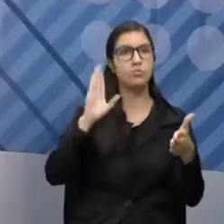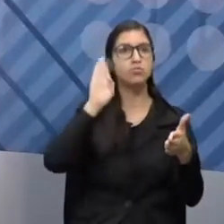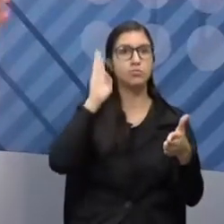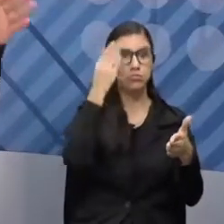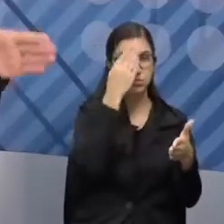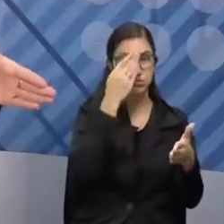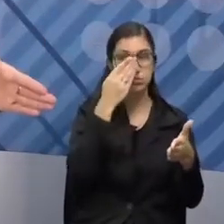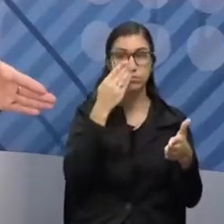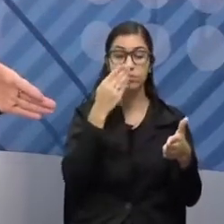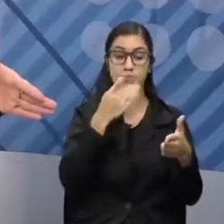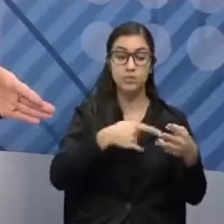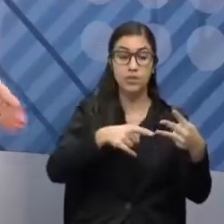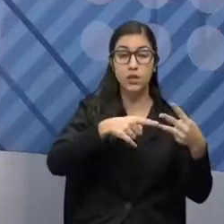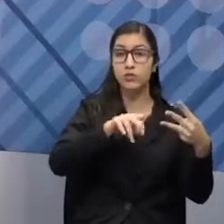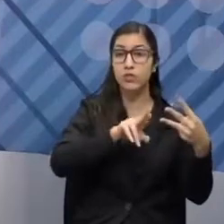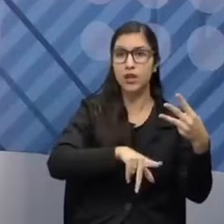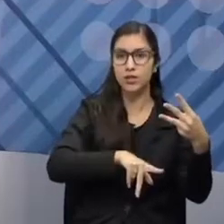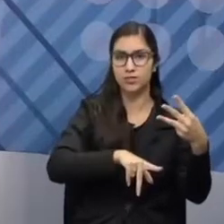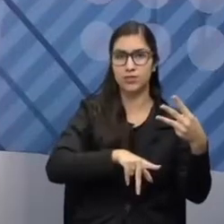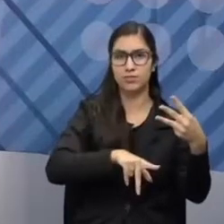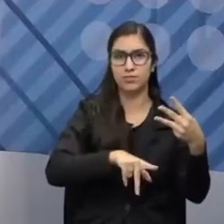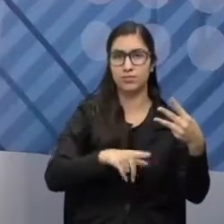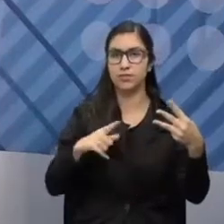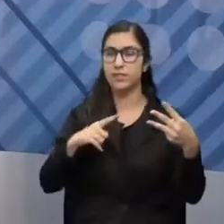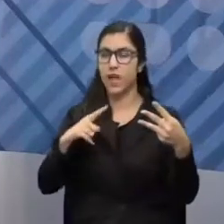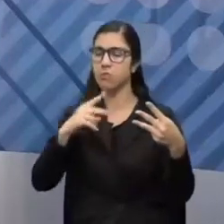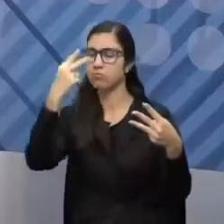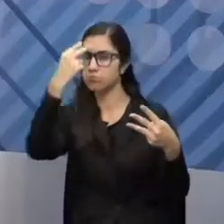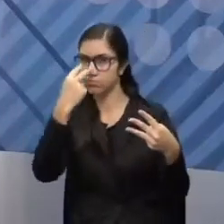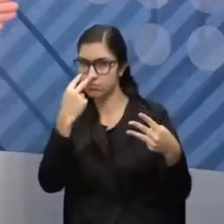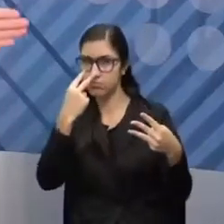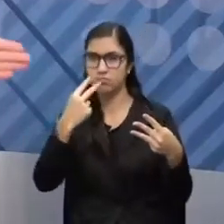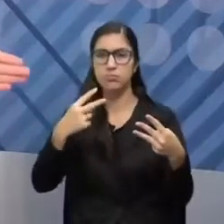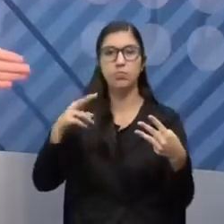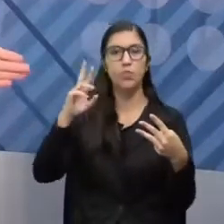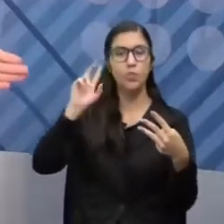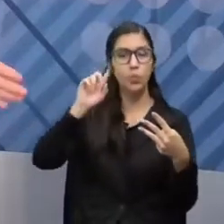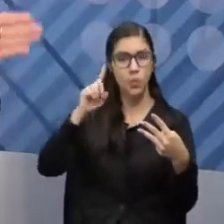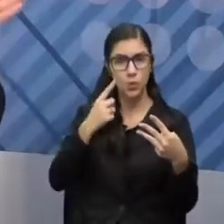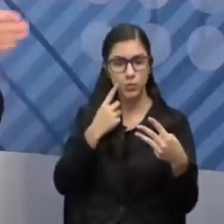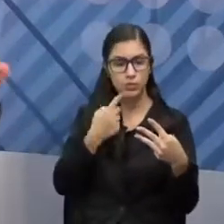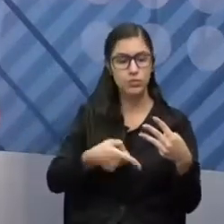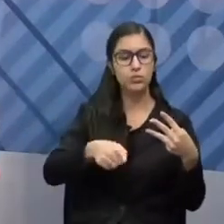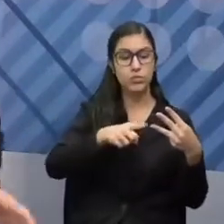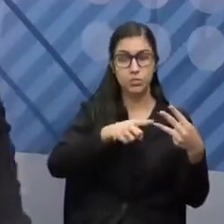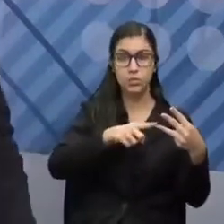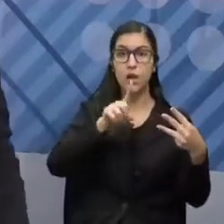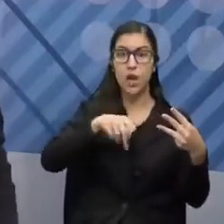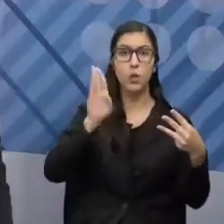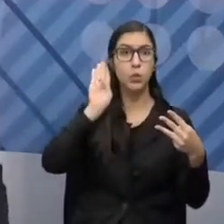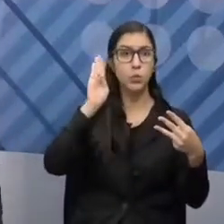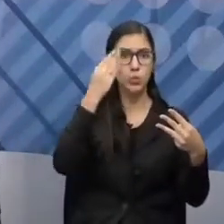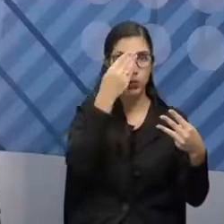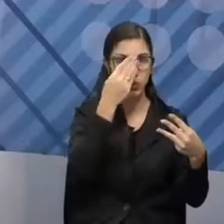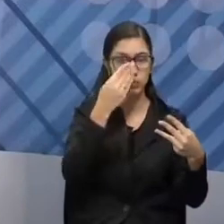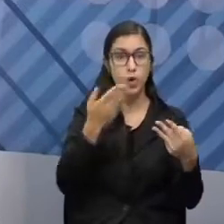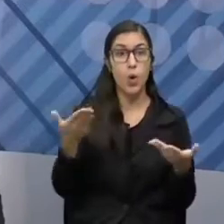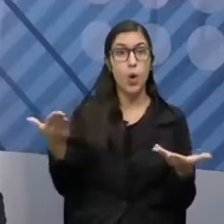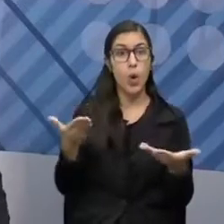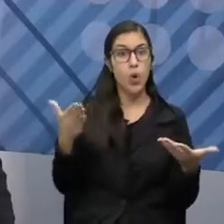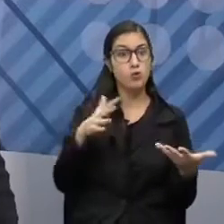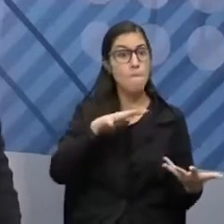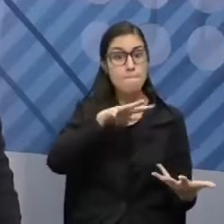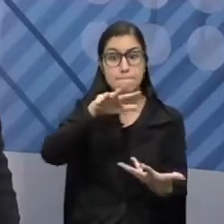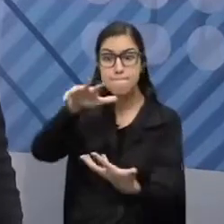percebam que é uma terceira classificação: deficiência visual, surdez e surdo-cegueira. Então hoje, mundialmente,